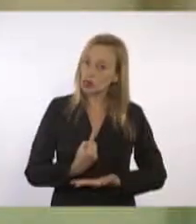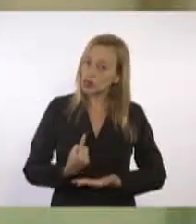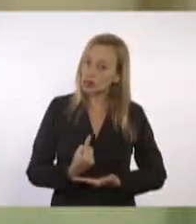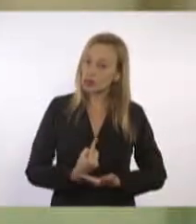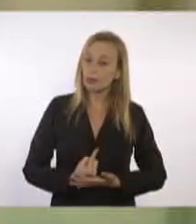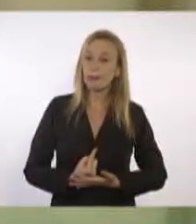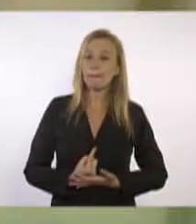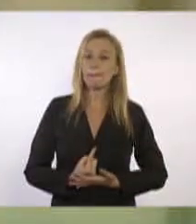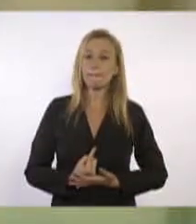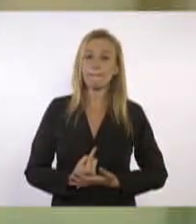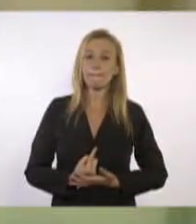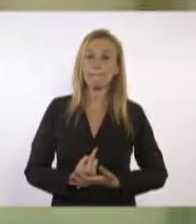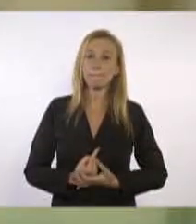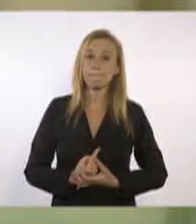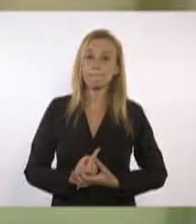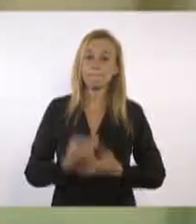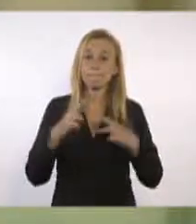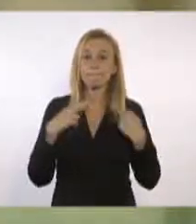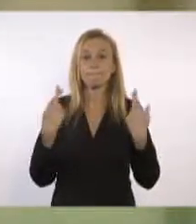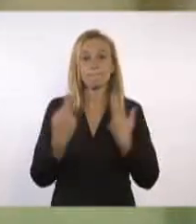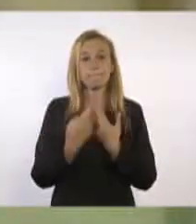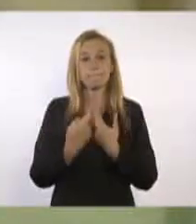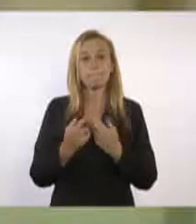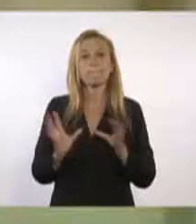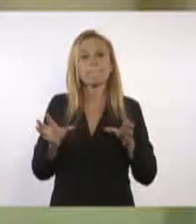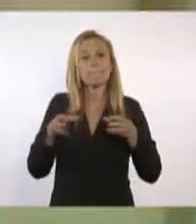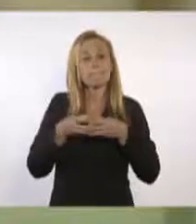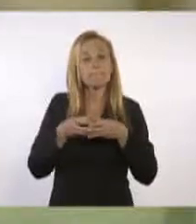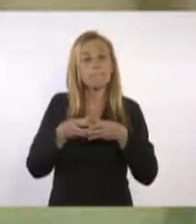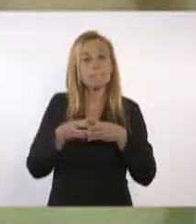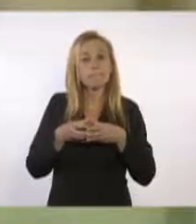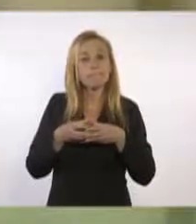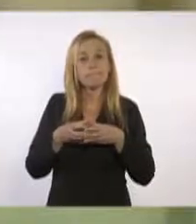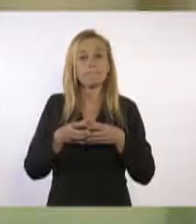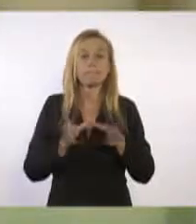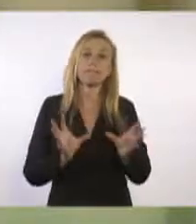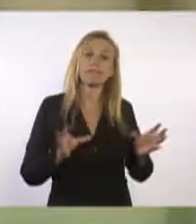em reunião conjunta com a Comissão de